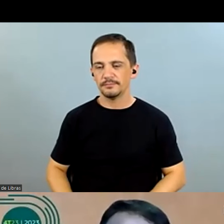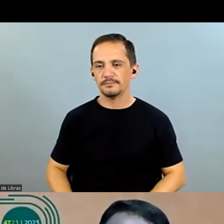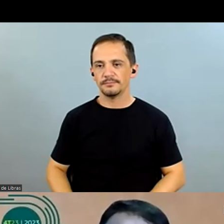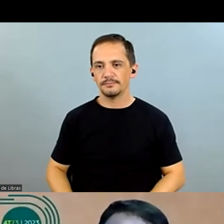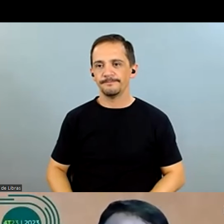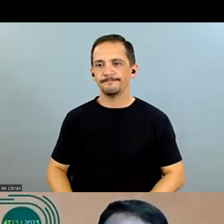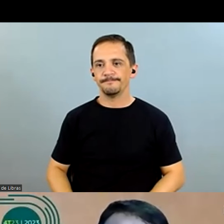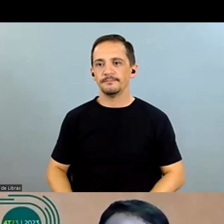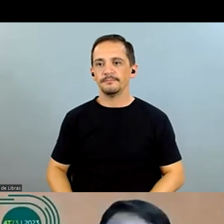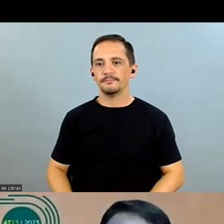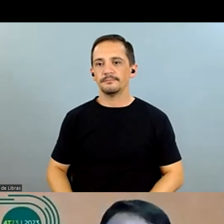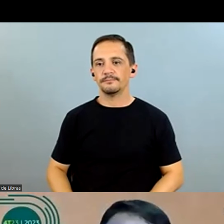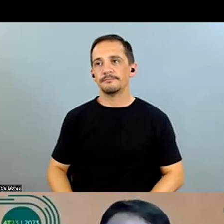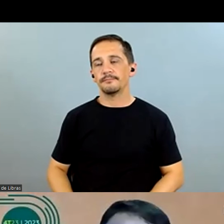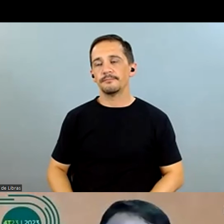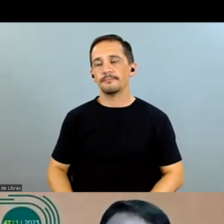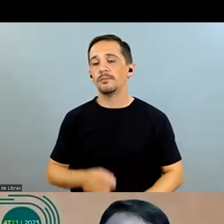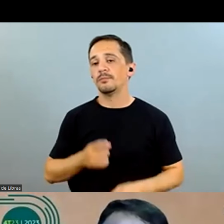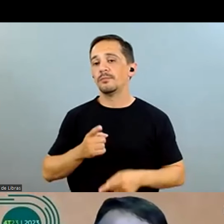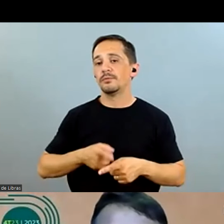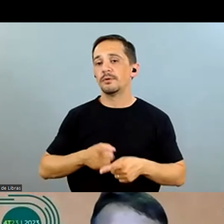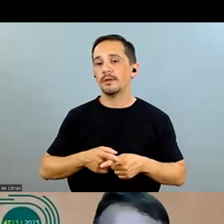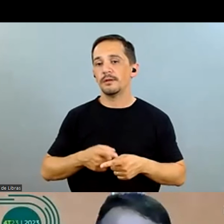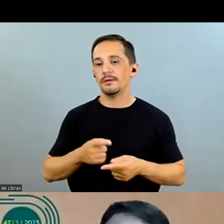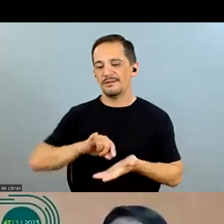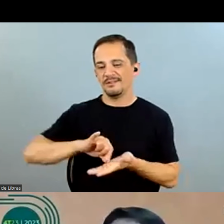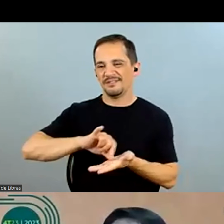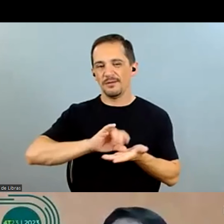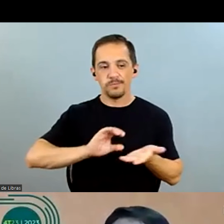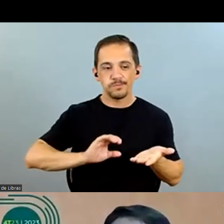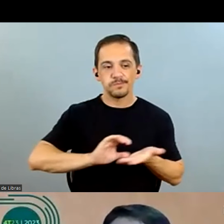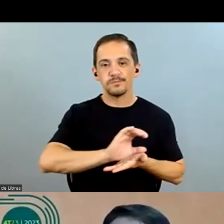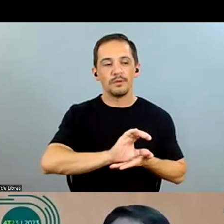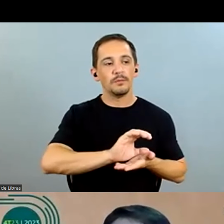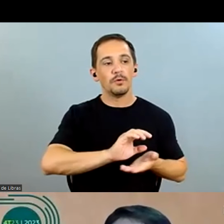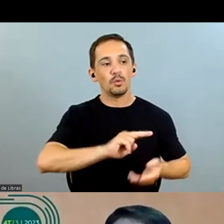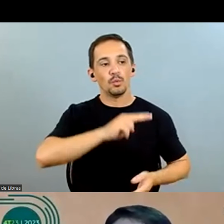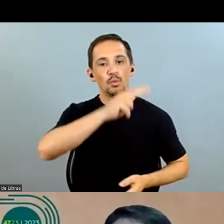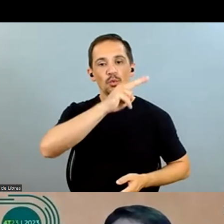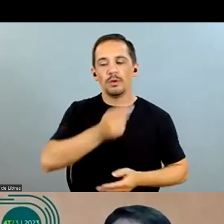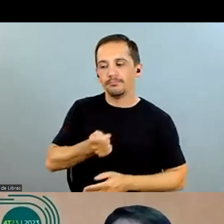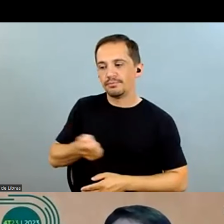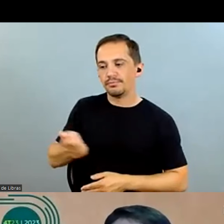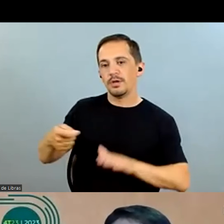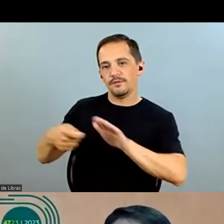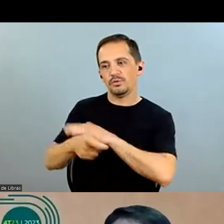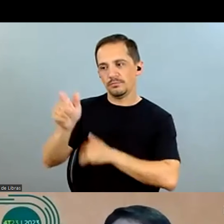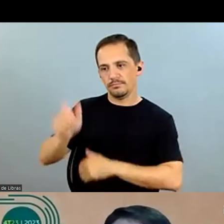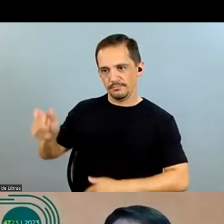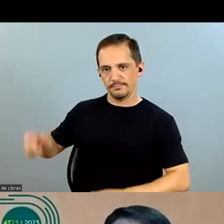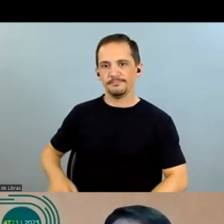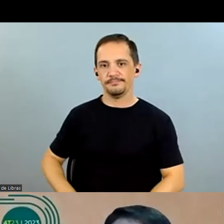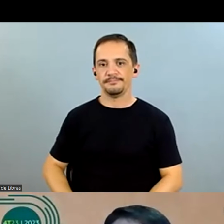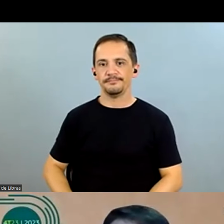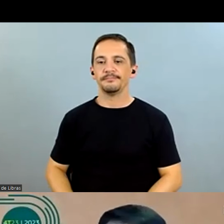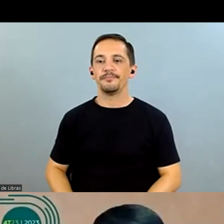eh melhorar o retorno capital investido para os acionistas né então gestão do Capital no fundo né e o outro ponto sobre o Ro a